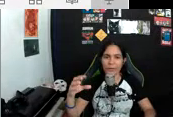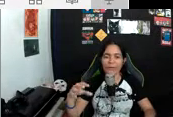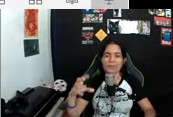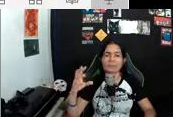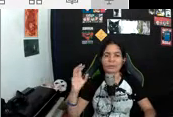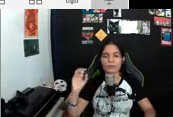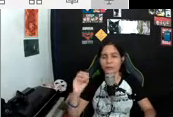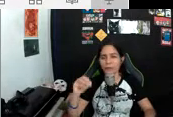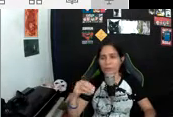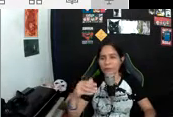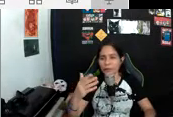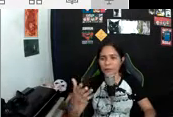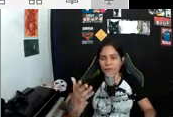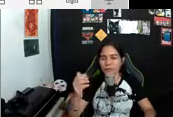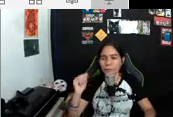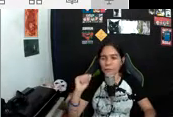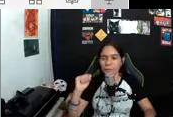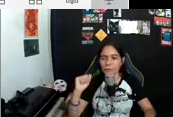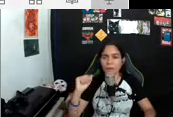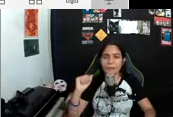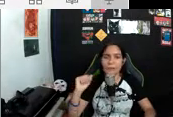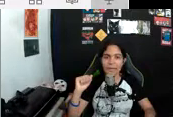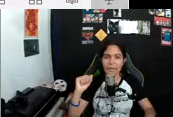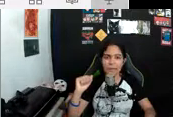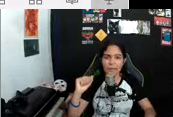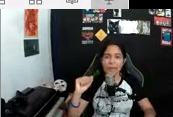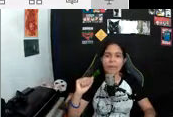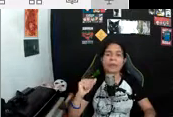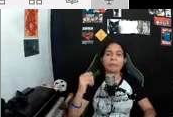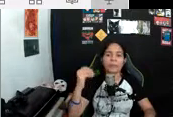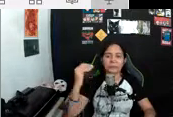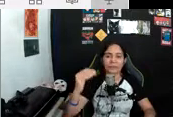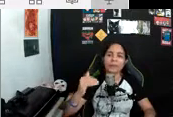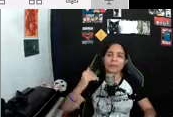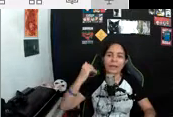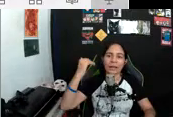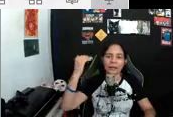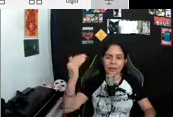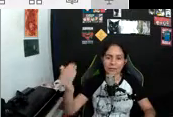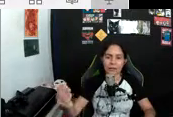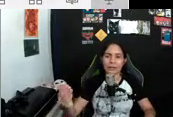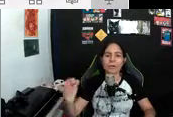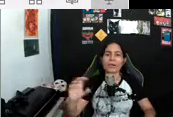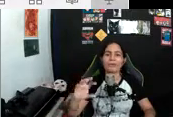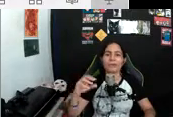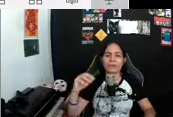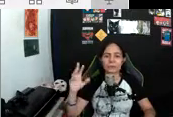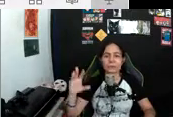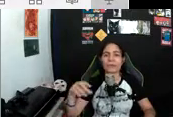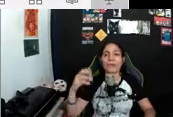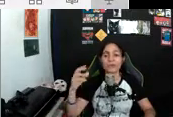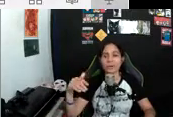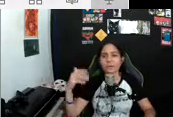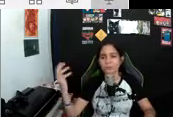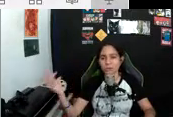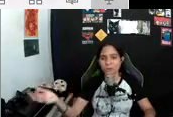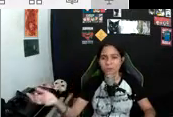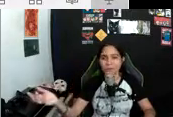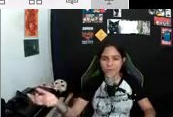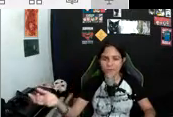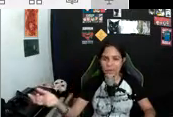instituição. Por exemplo, a gente falou da questão dos 9 certos, né? Mas aí a gente já acrescentou que algumas instituições